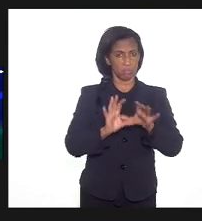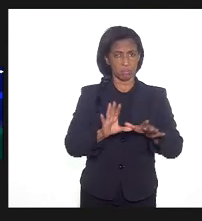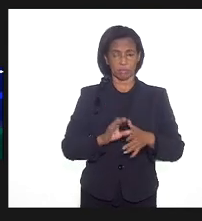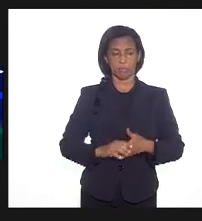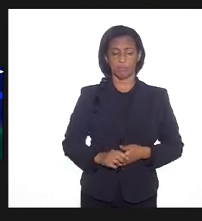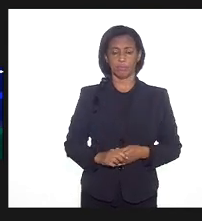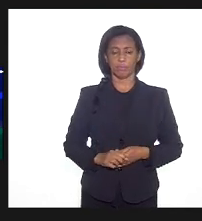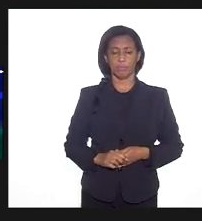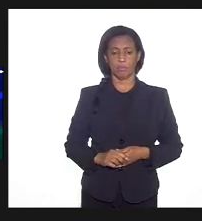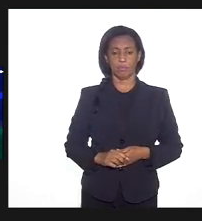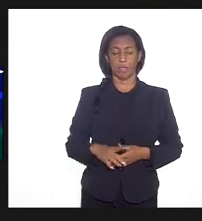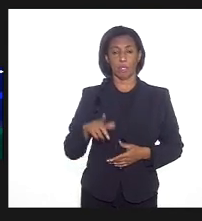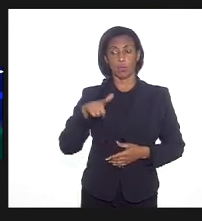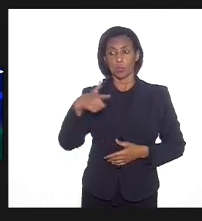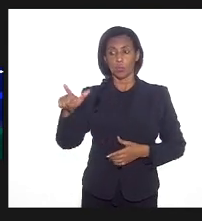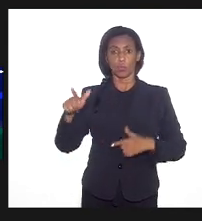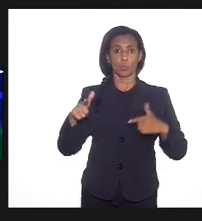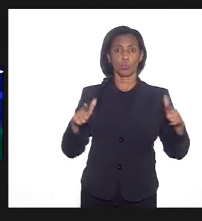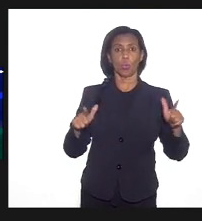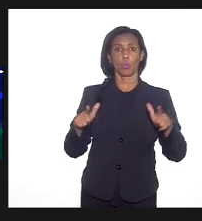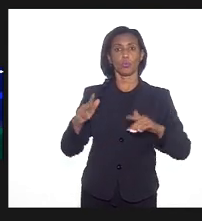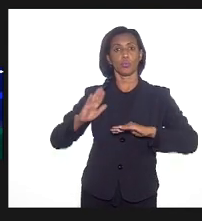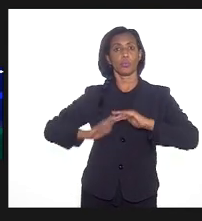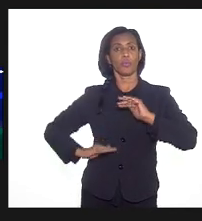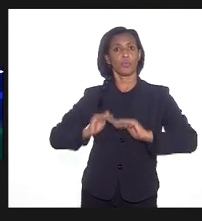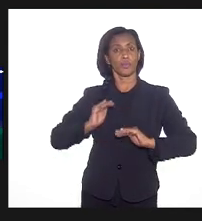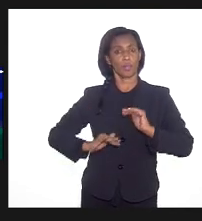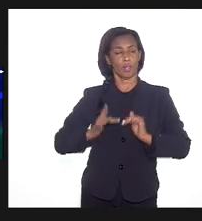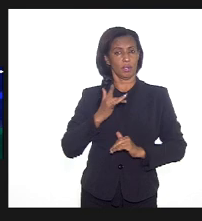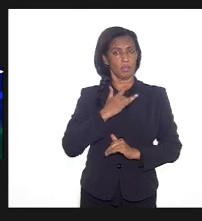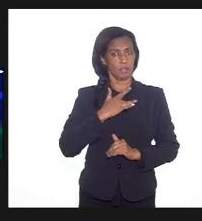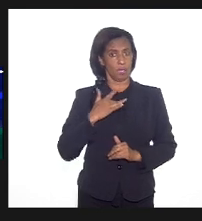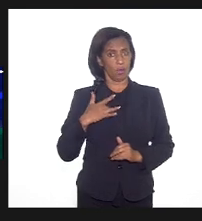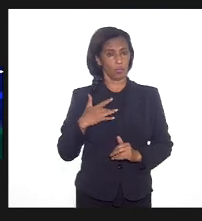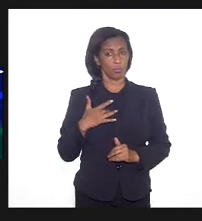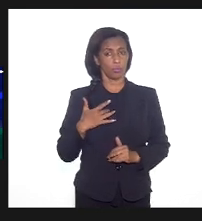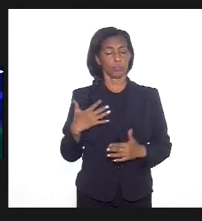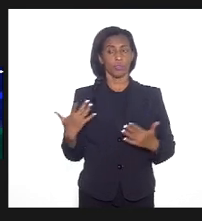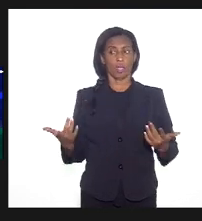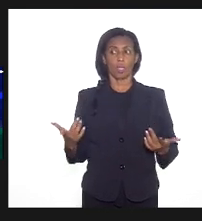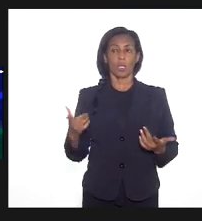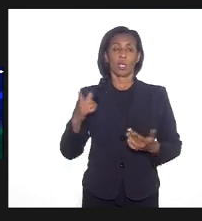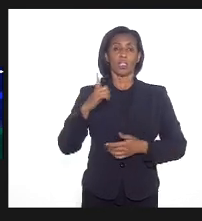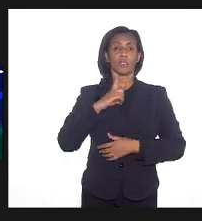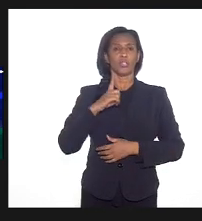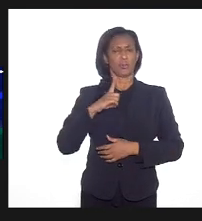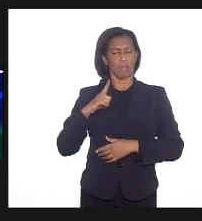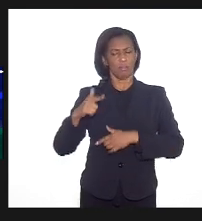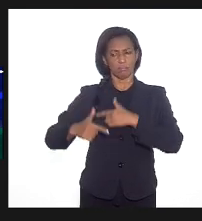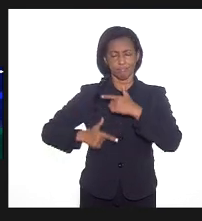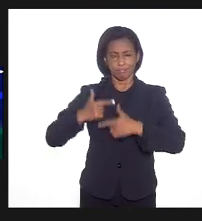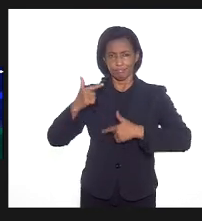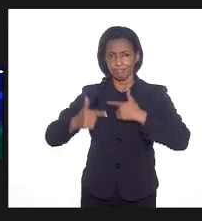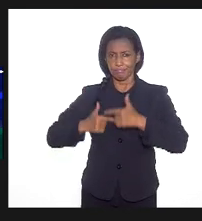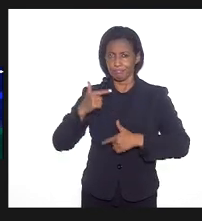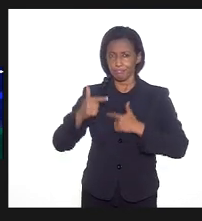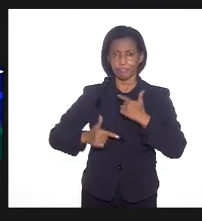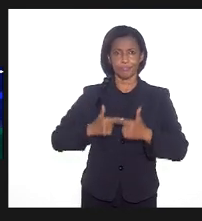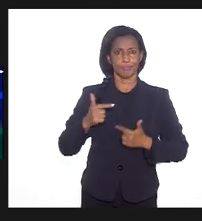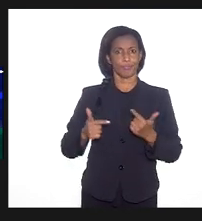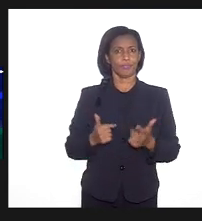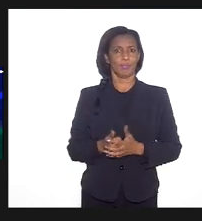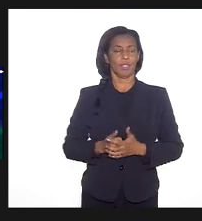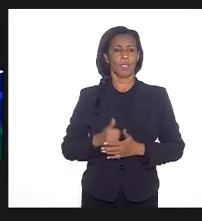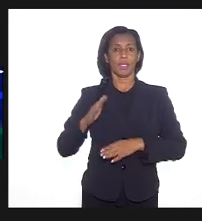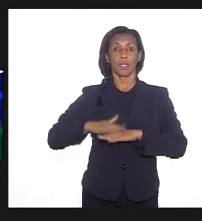os outros profissionais de saúde sim tiveram uma luta muito grande e